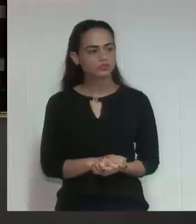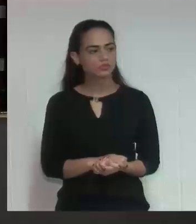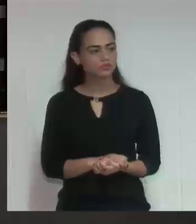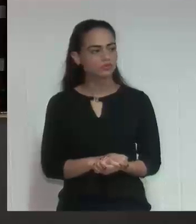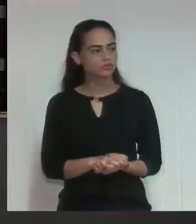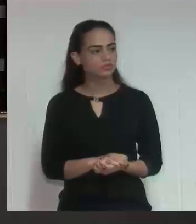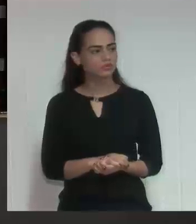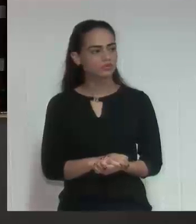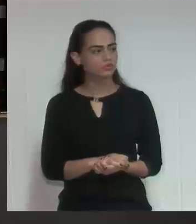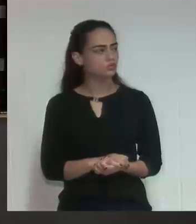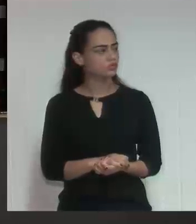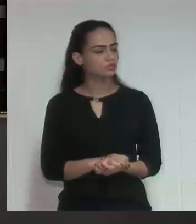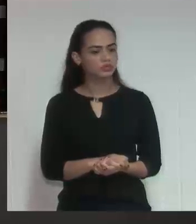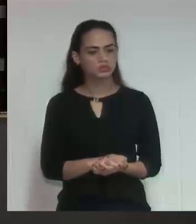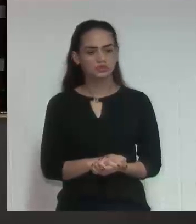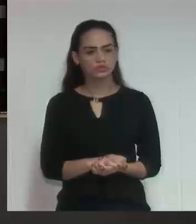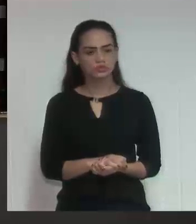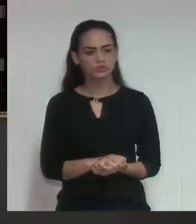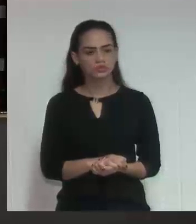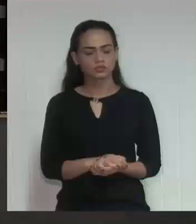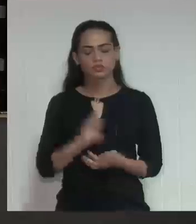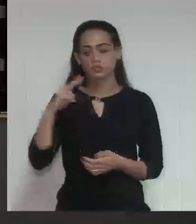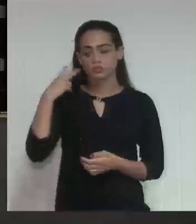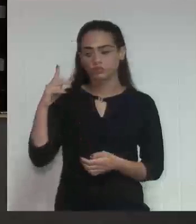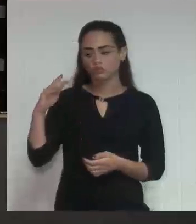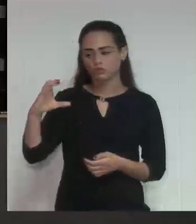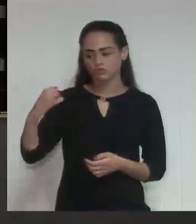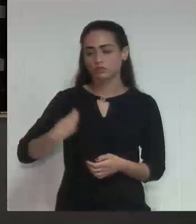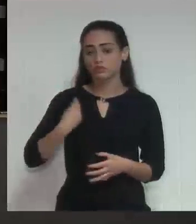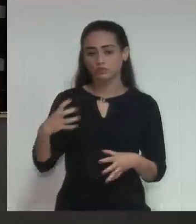Texto ao senhor presidente, constar presente o vereador Edson PC.